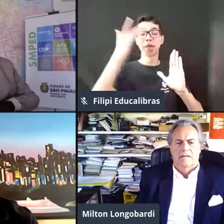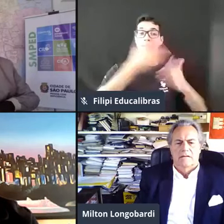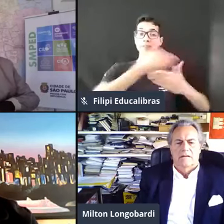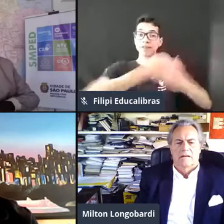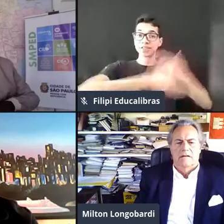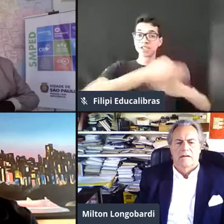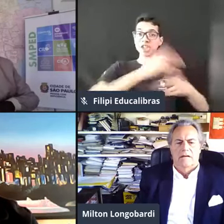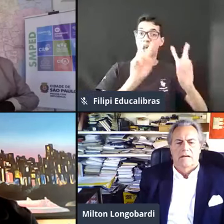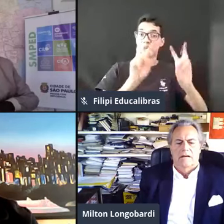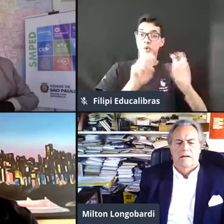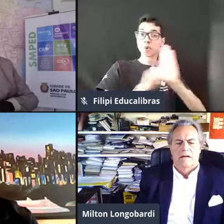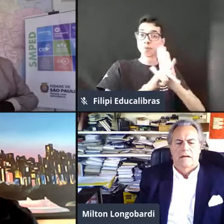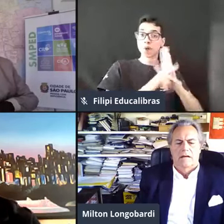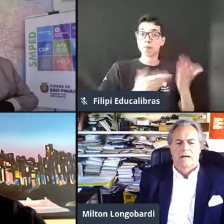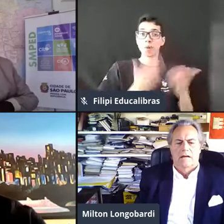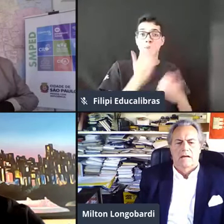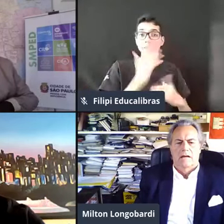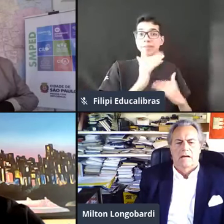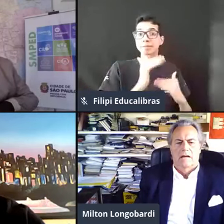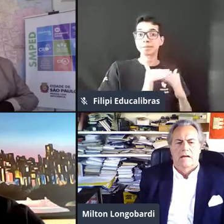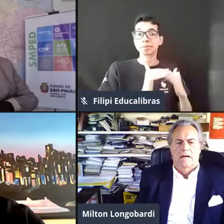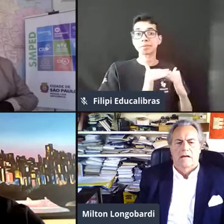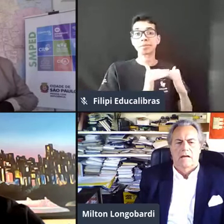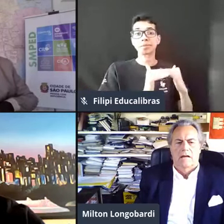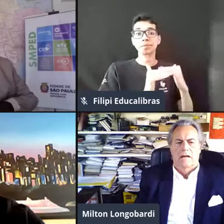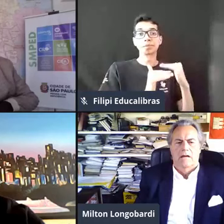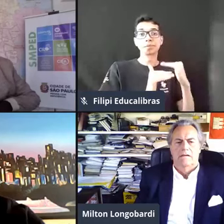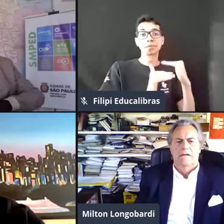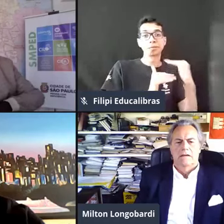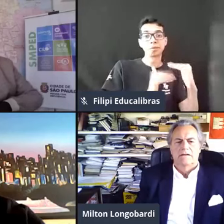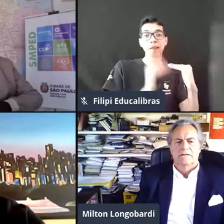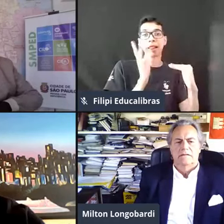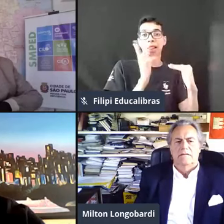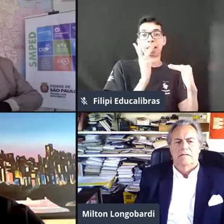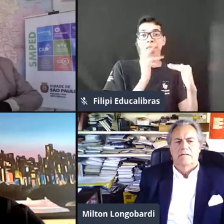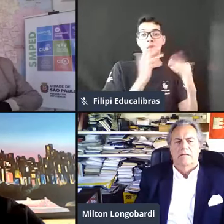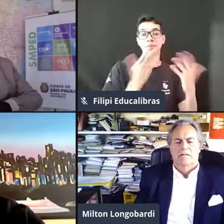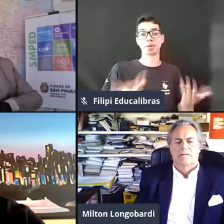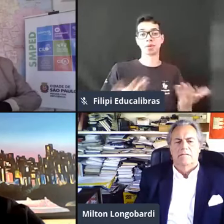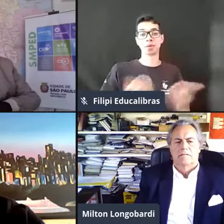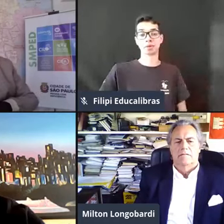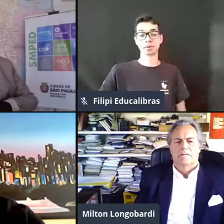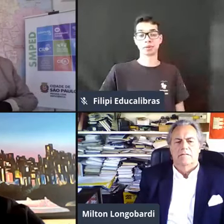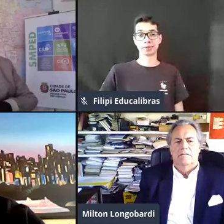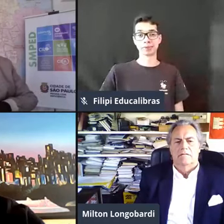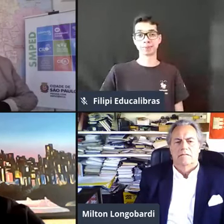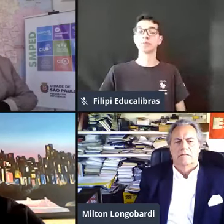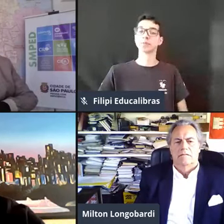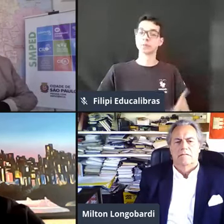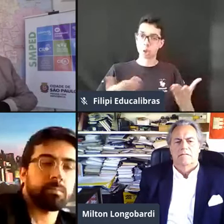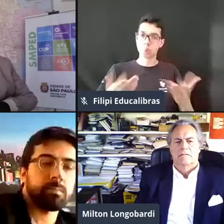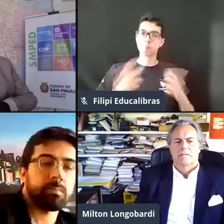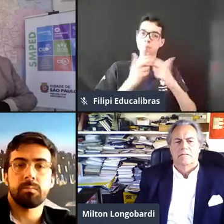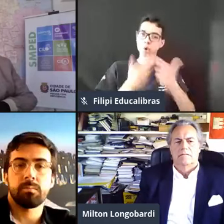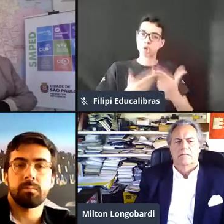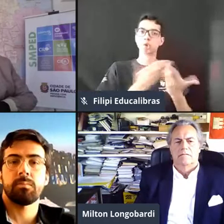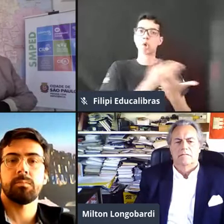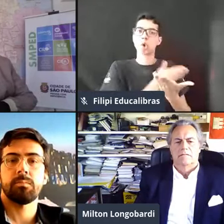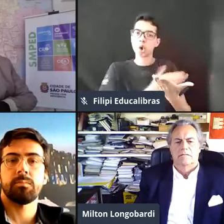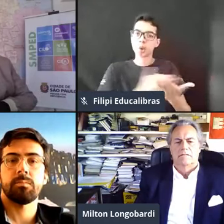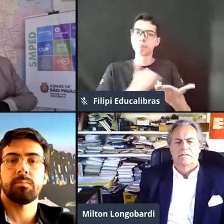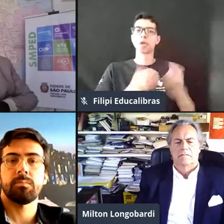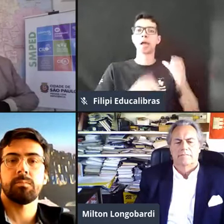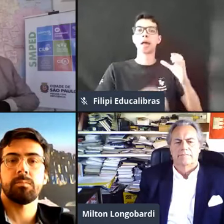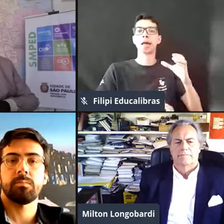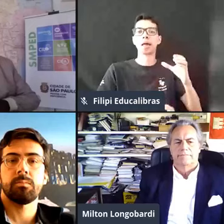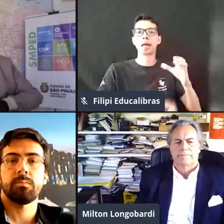que nasceu essa secretaria. É assim que nasceu essa secretaria. Então, acho que está no momento de novo,